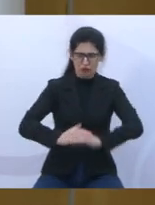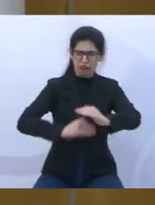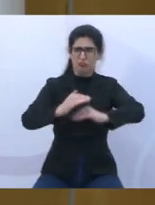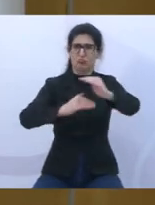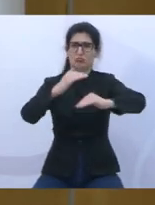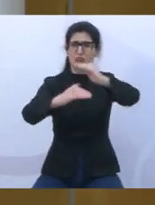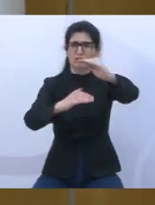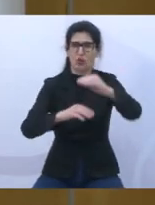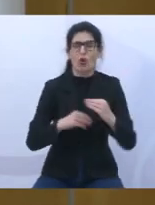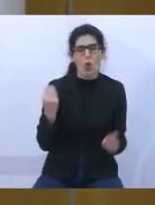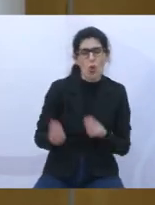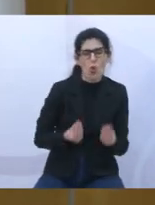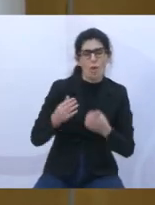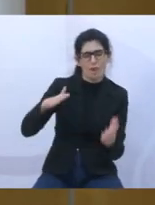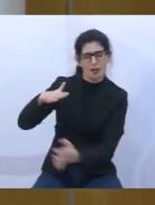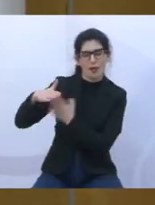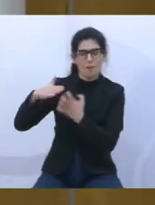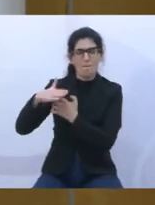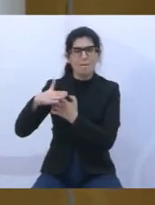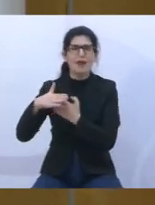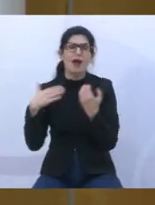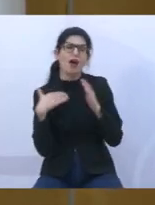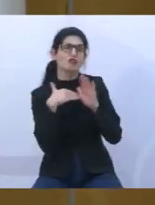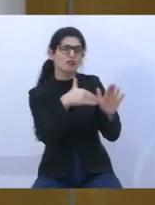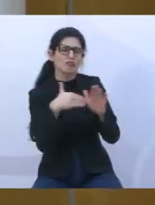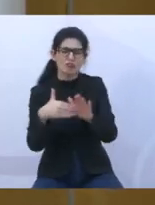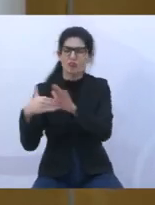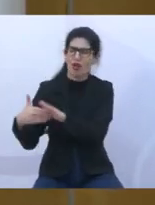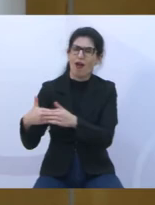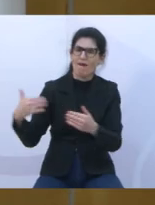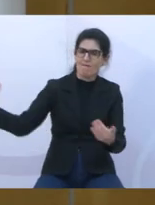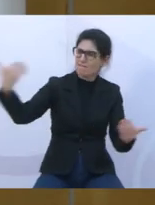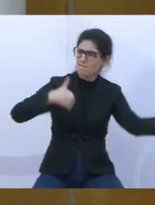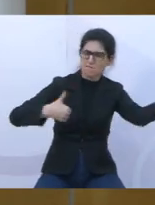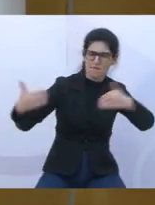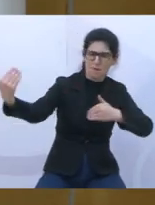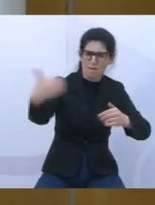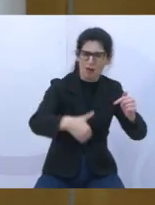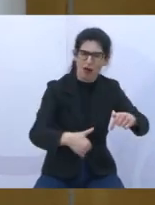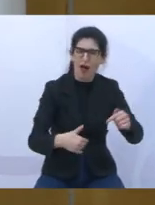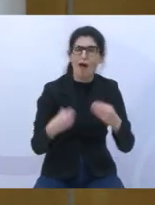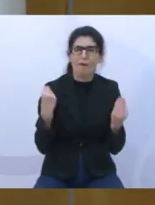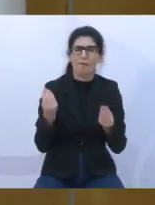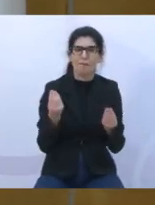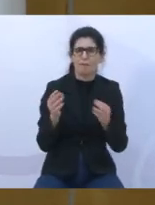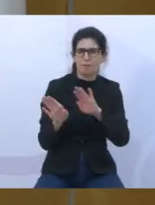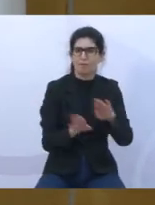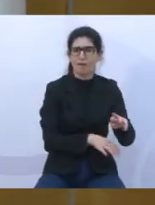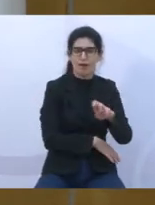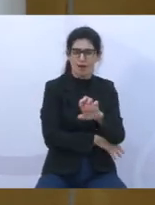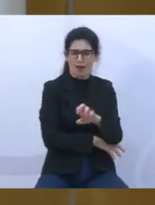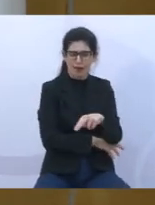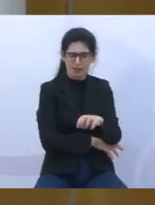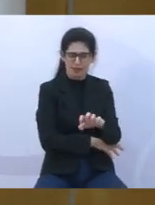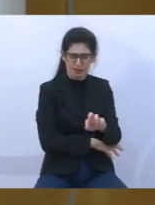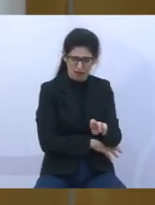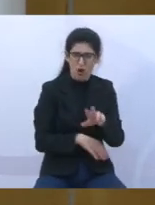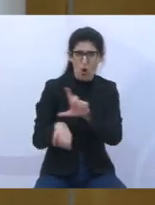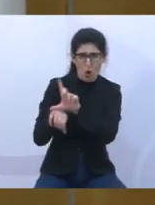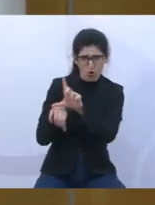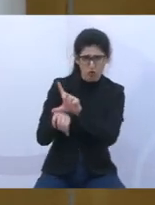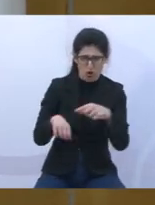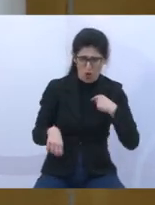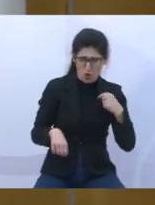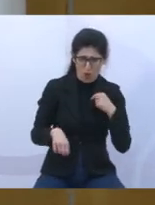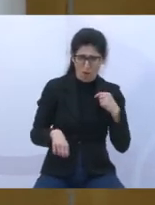as empresas vão vir para cá e investir no nosso município nós sabemos agora recentemente a renner deixou de vir para jacareí